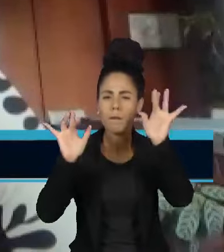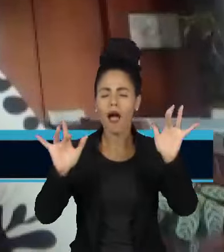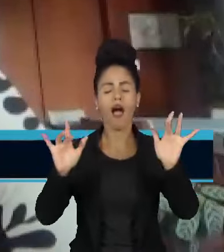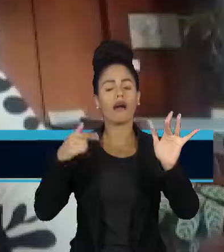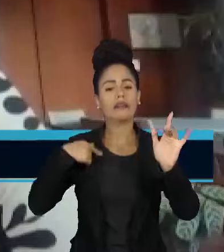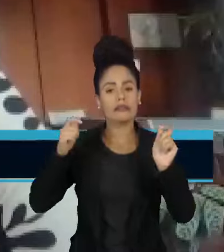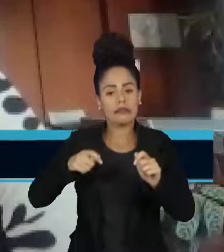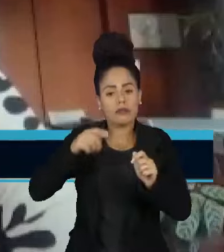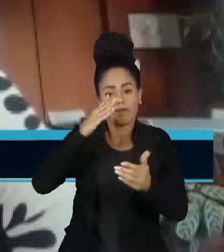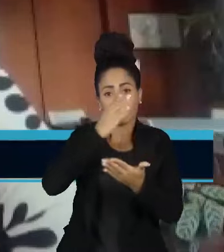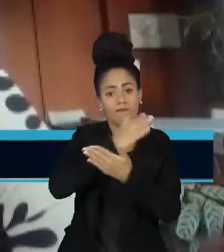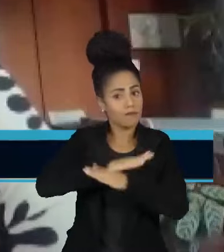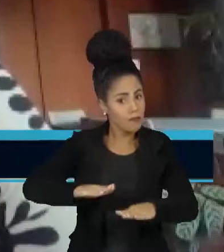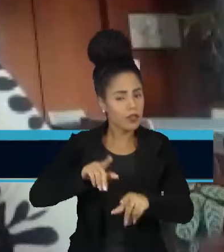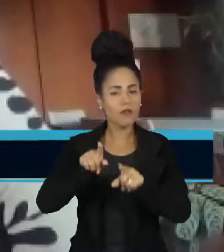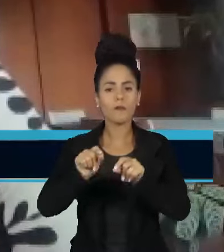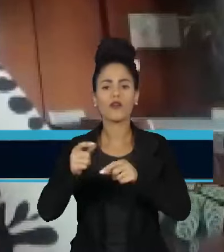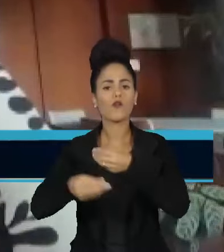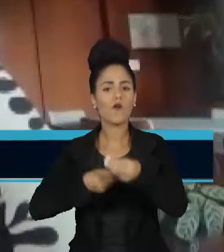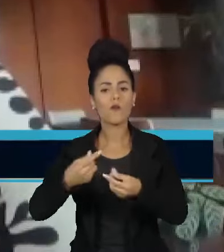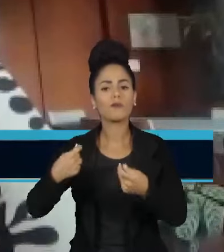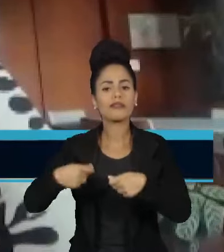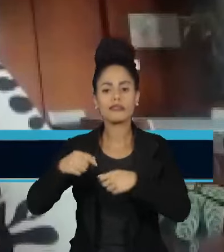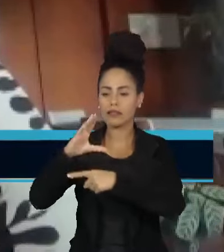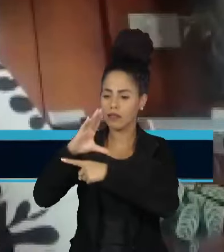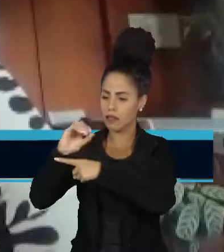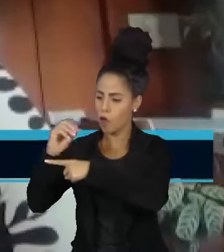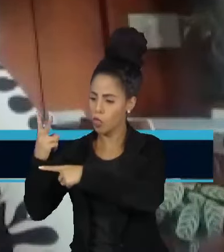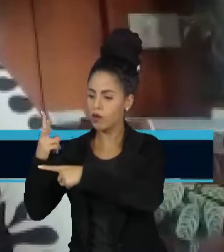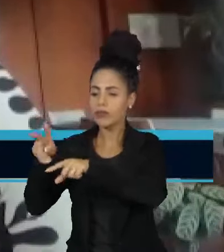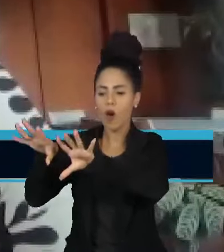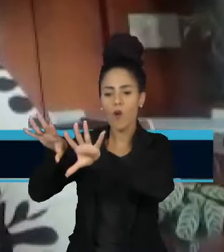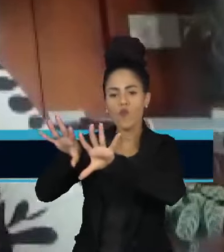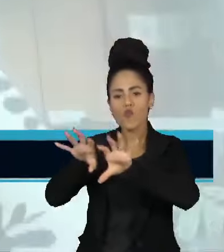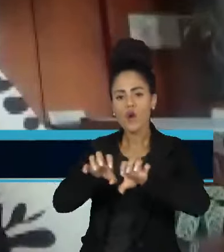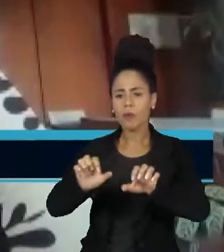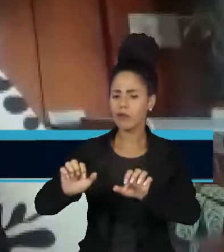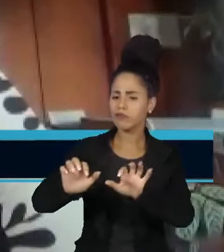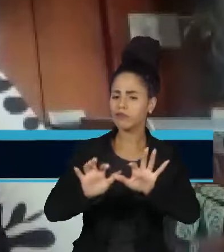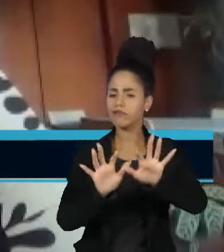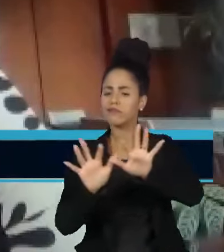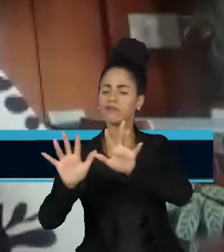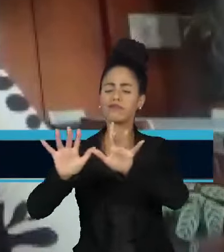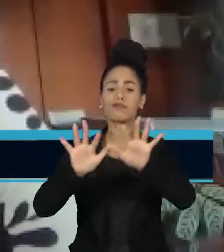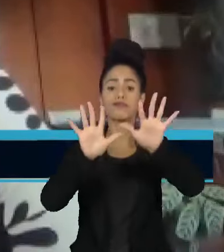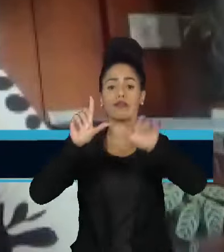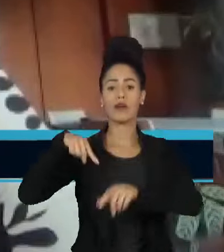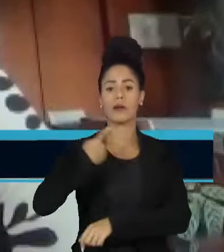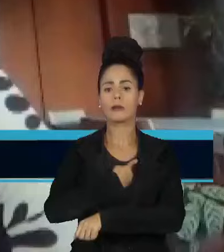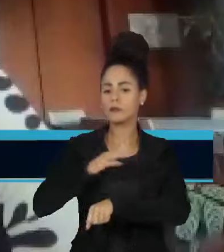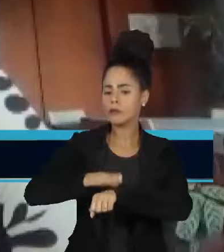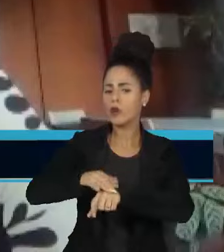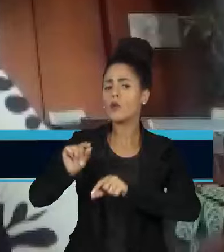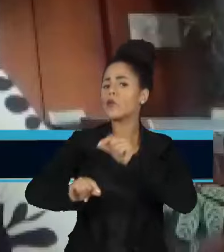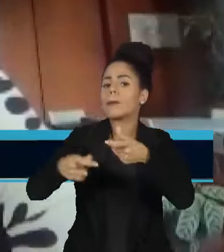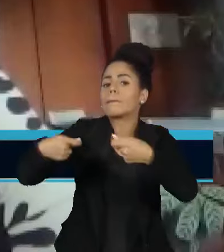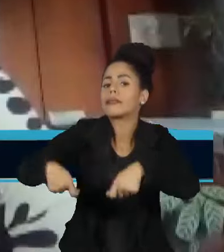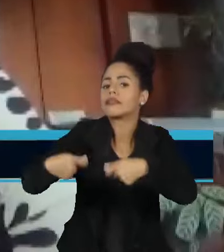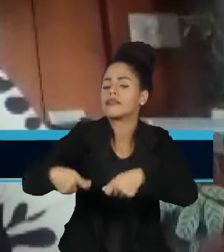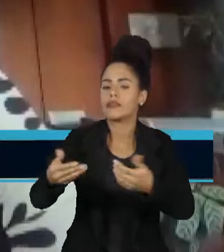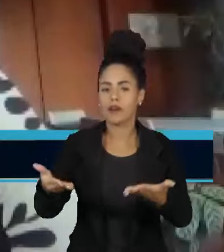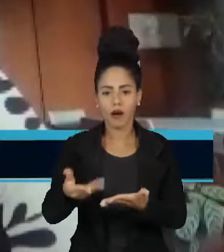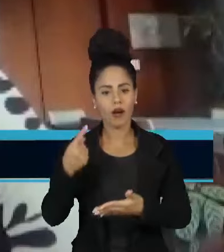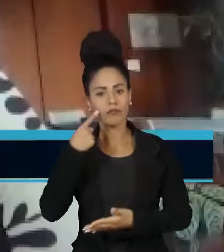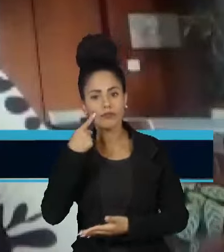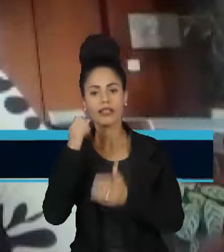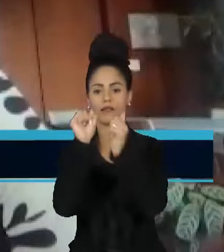nós temos também que reter o CO2 que já está presente na atmosfera. Nós temos que fazer isso